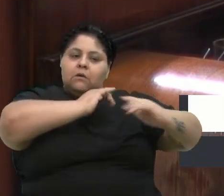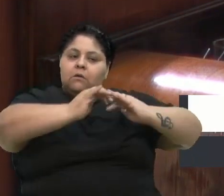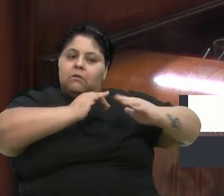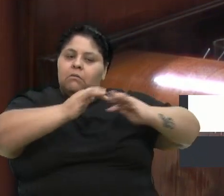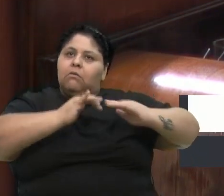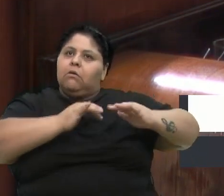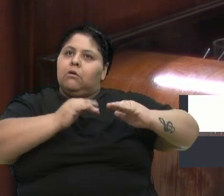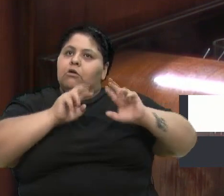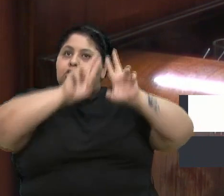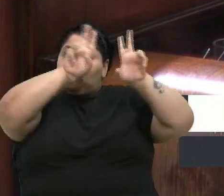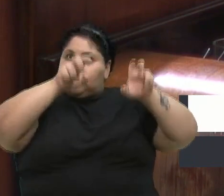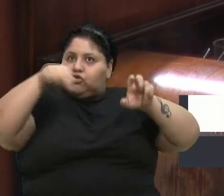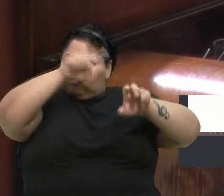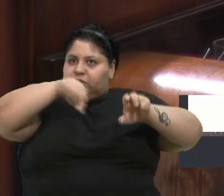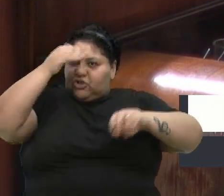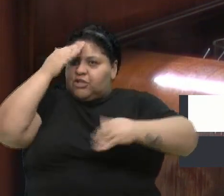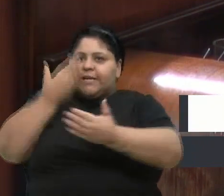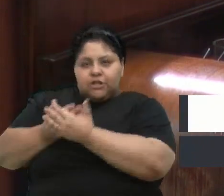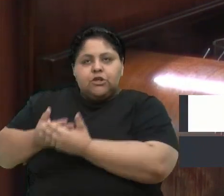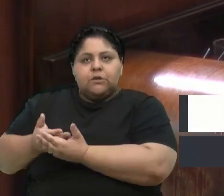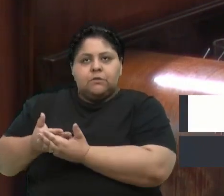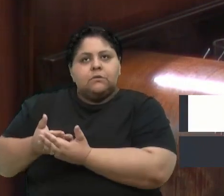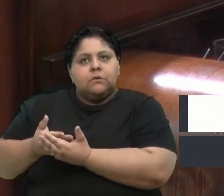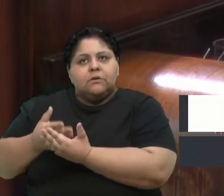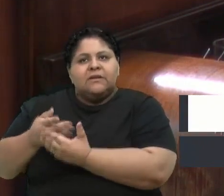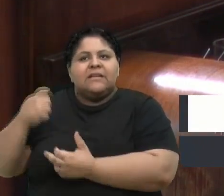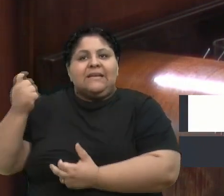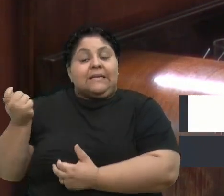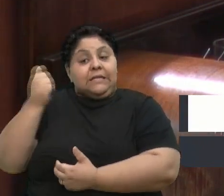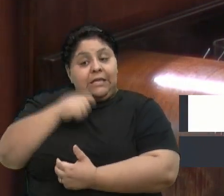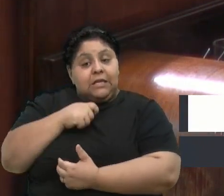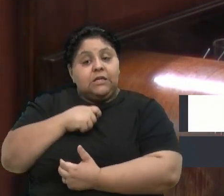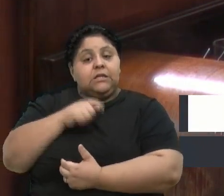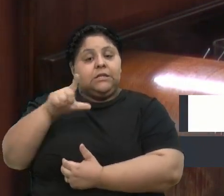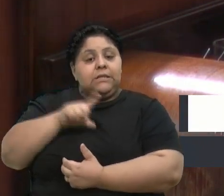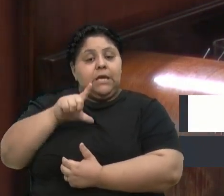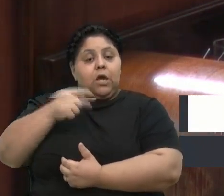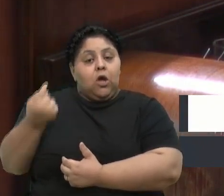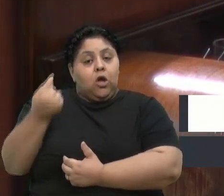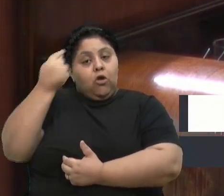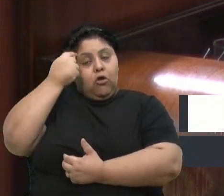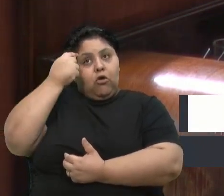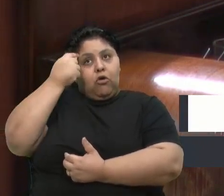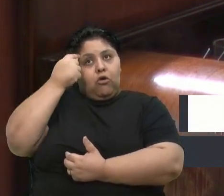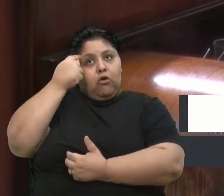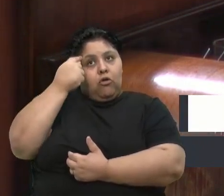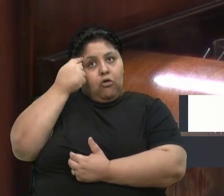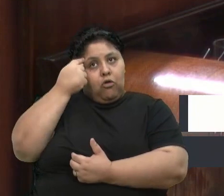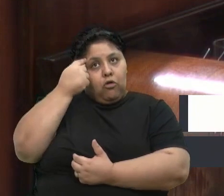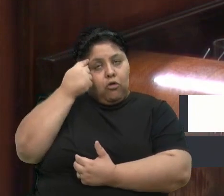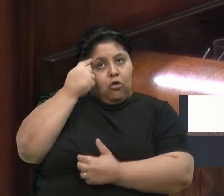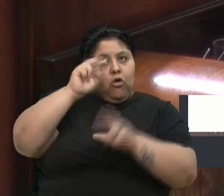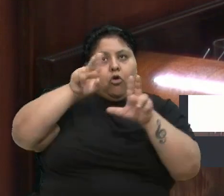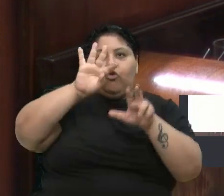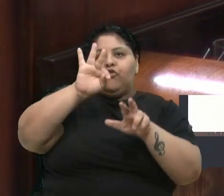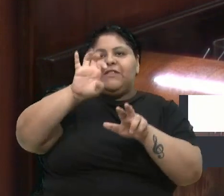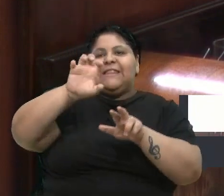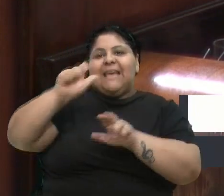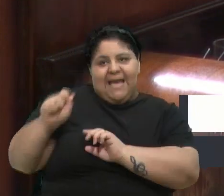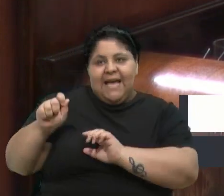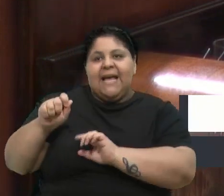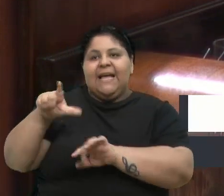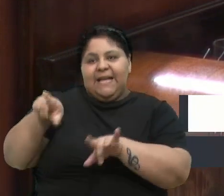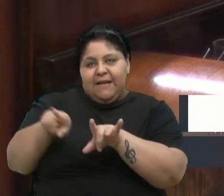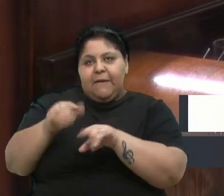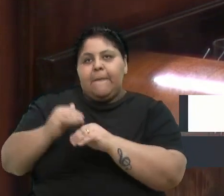daquilo que a gente acredita que é necessário para que haja o entendimento sobre o transtorno do espectro autista e para que haja cada